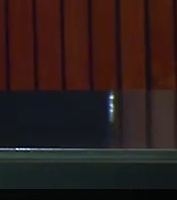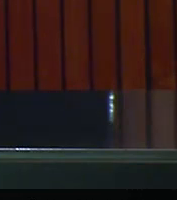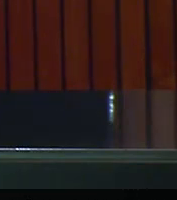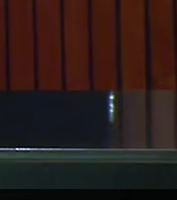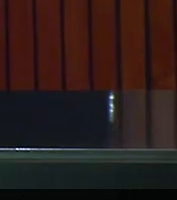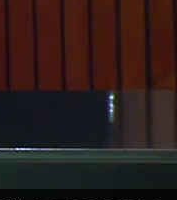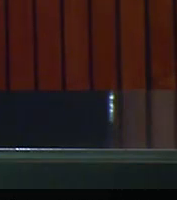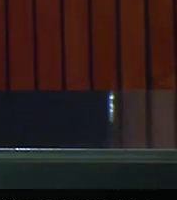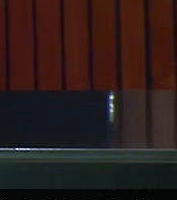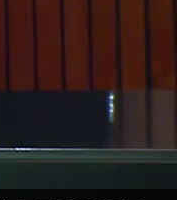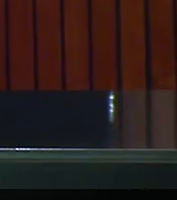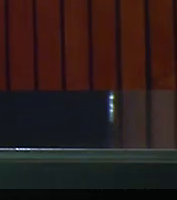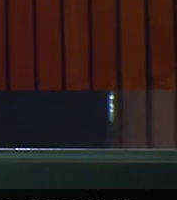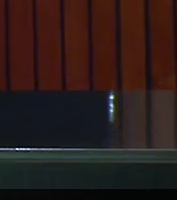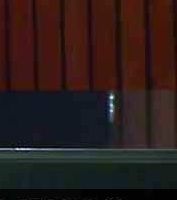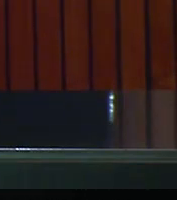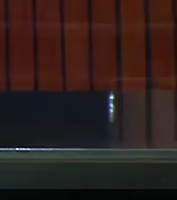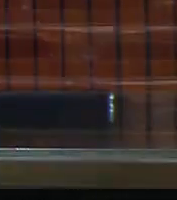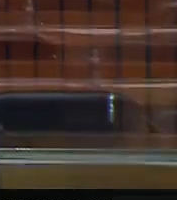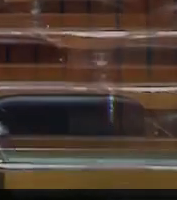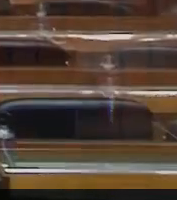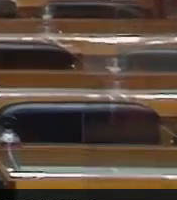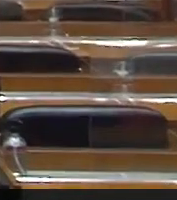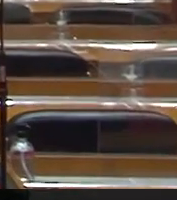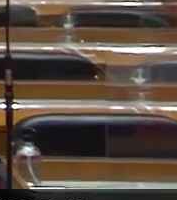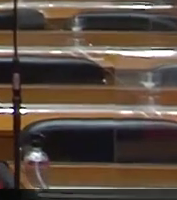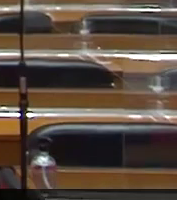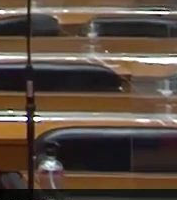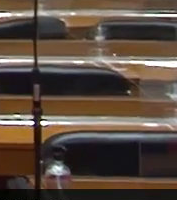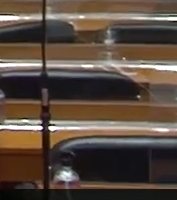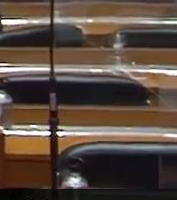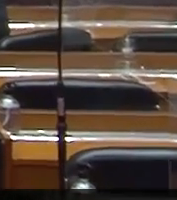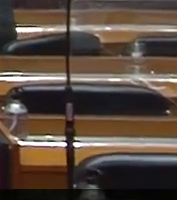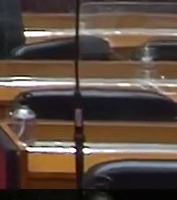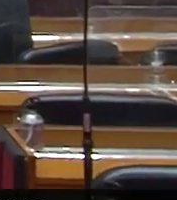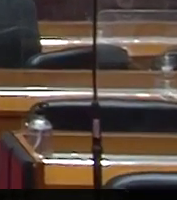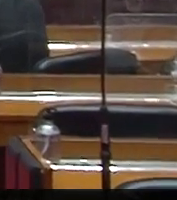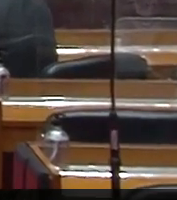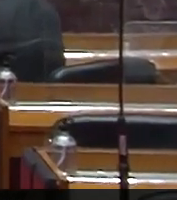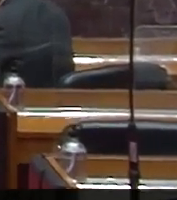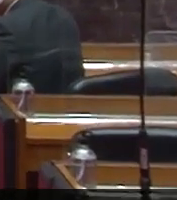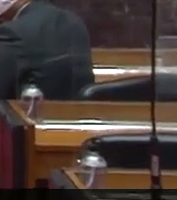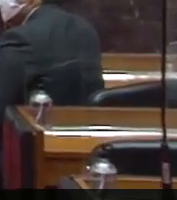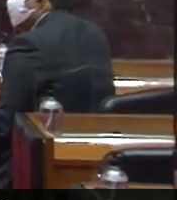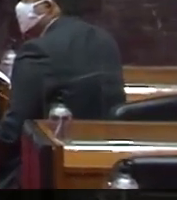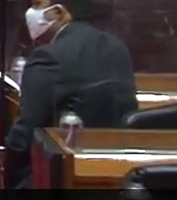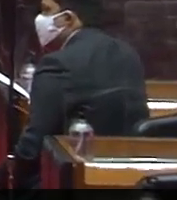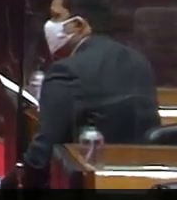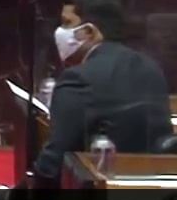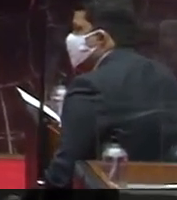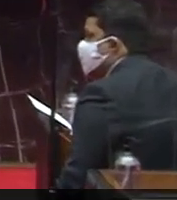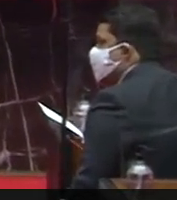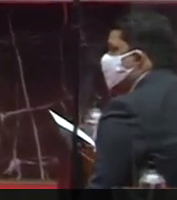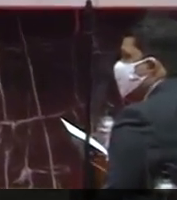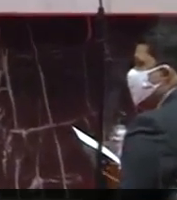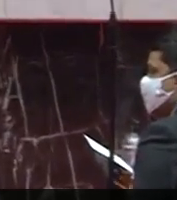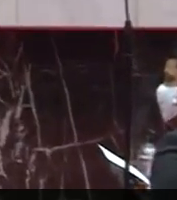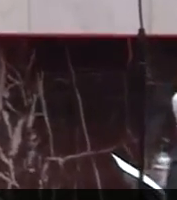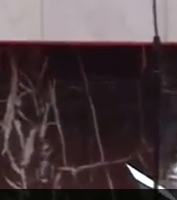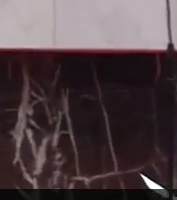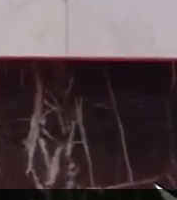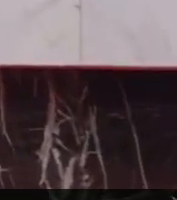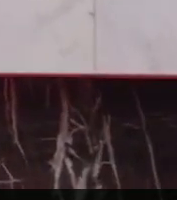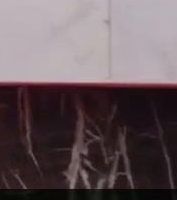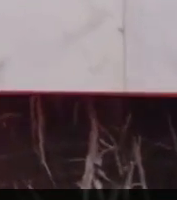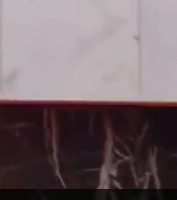10 de Março nesse momento o presidente Agostinho Patrus acaba de reabrir A reunião que tem o objetivo de ouvir